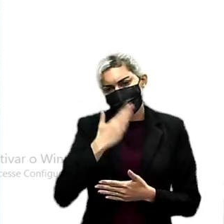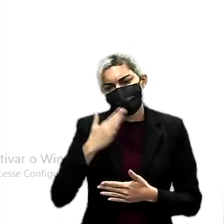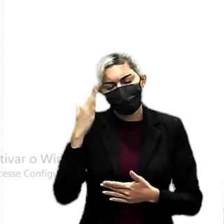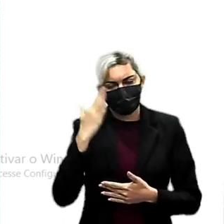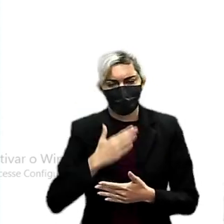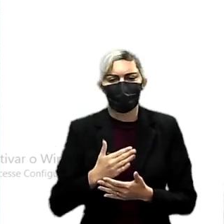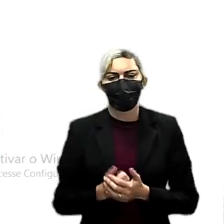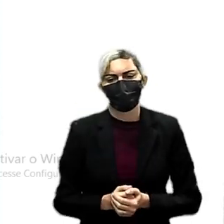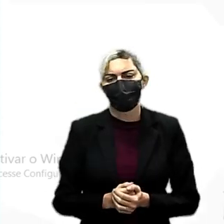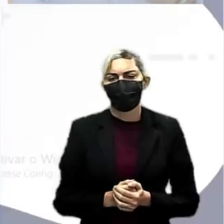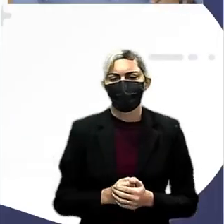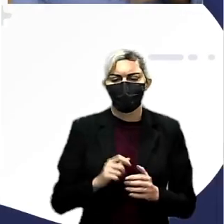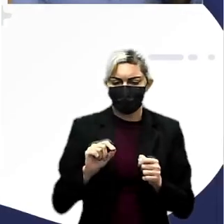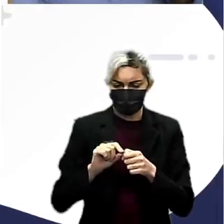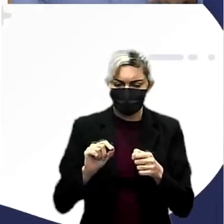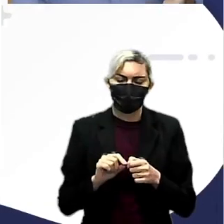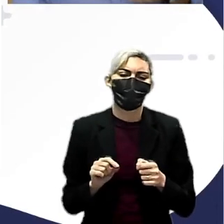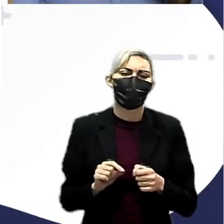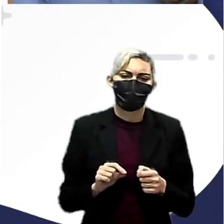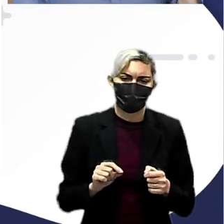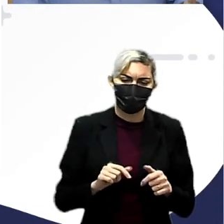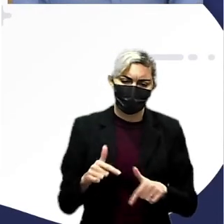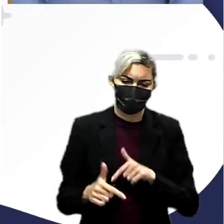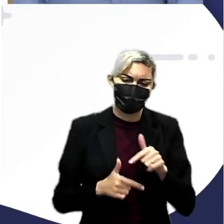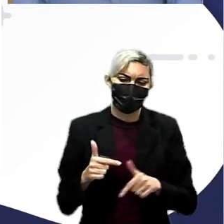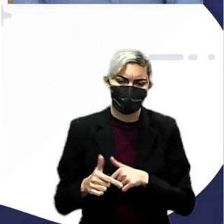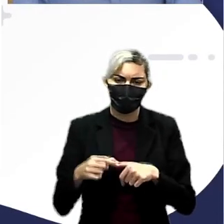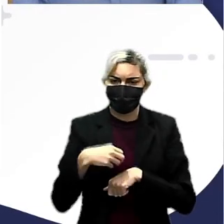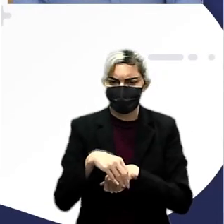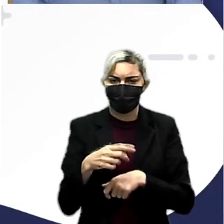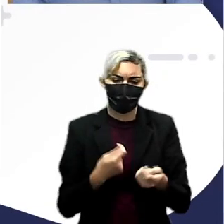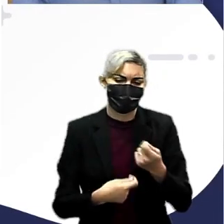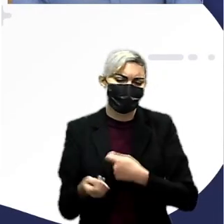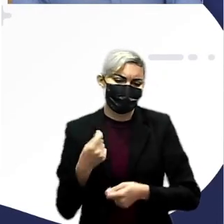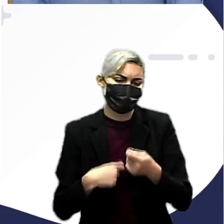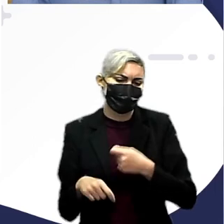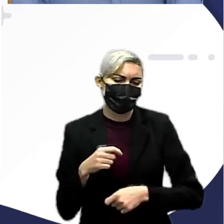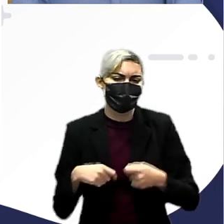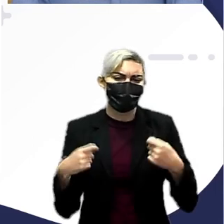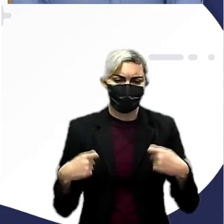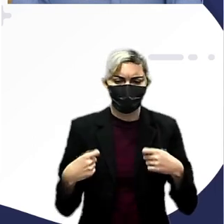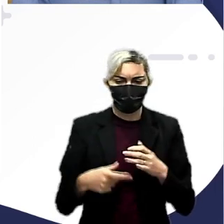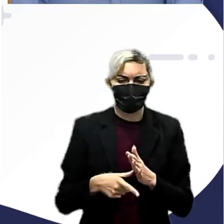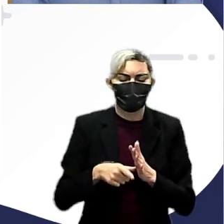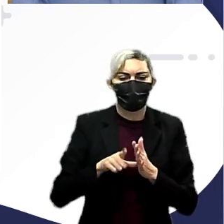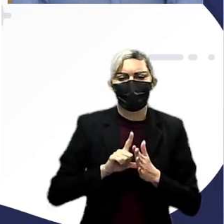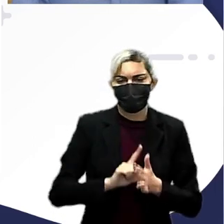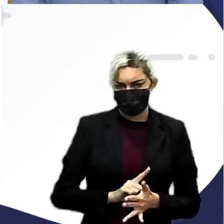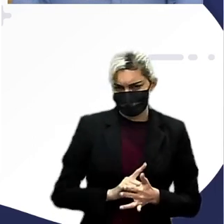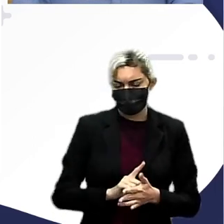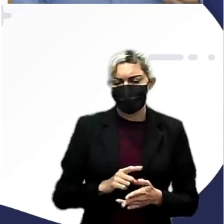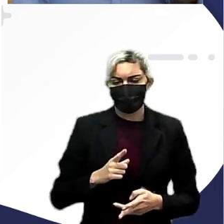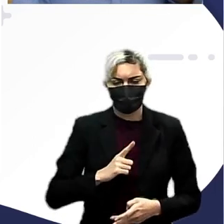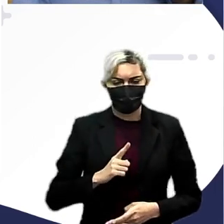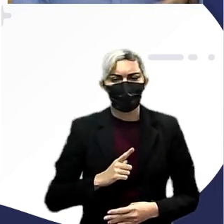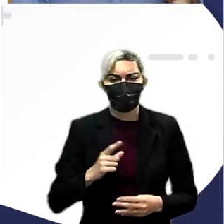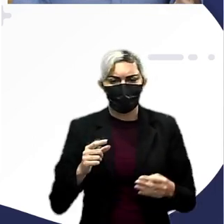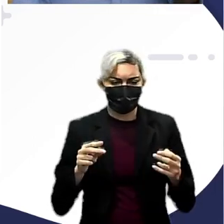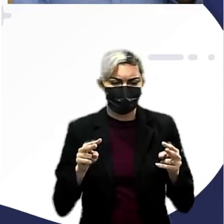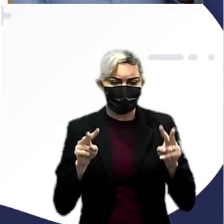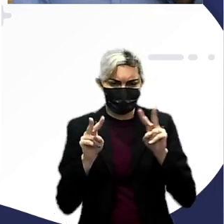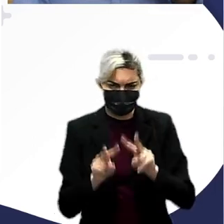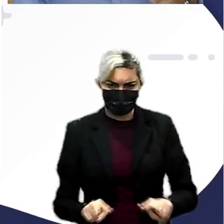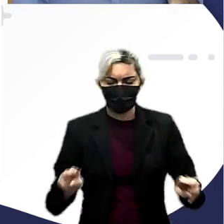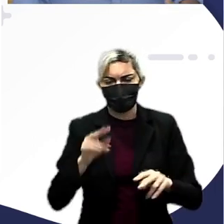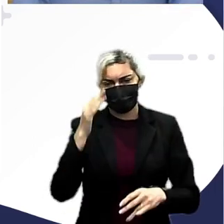entender que produto e serviço que é colocado no mercado precisa, antes de mais nada, ter uma visão, ter